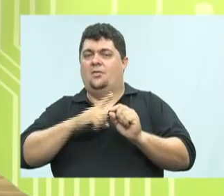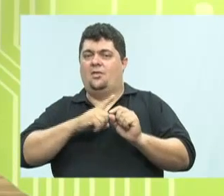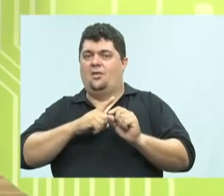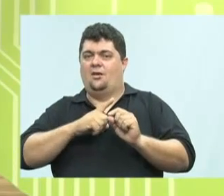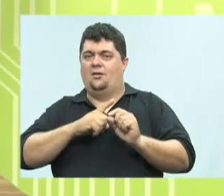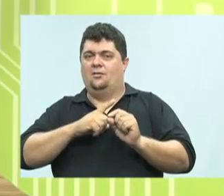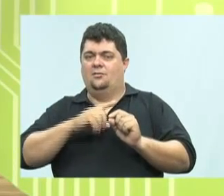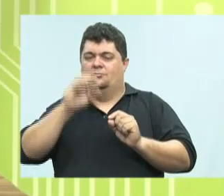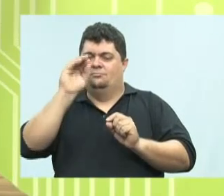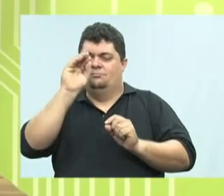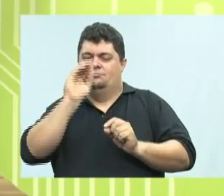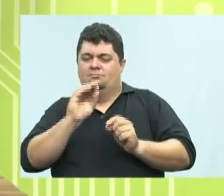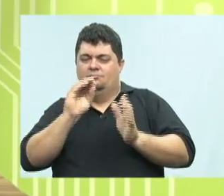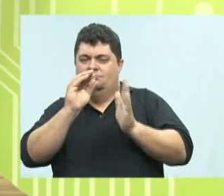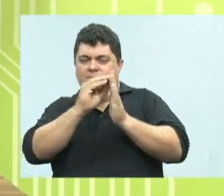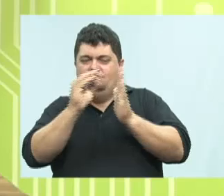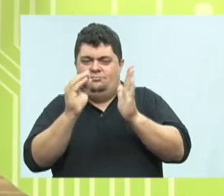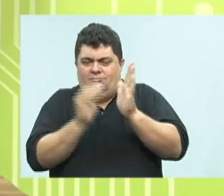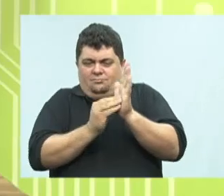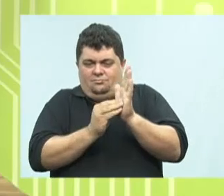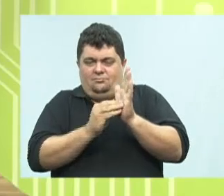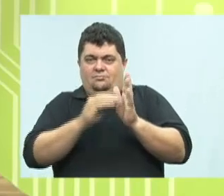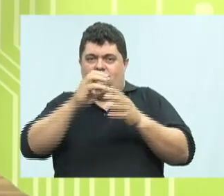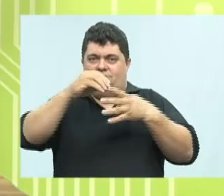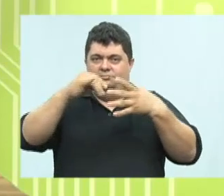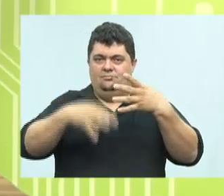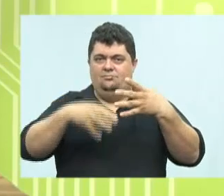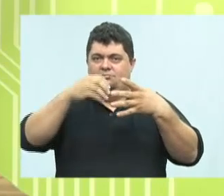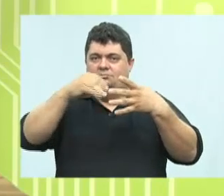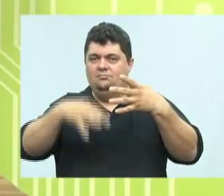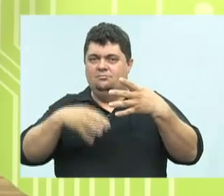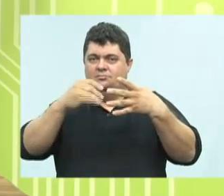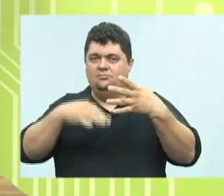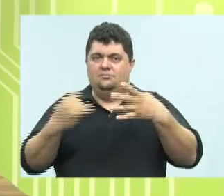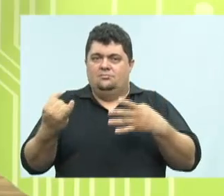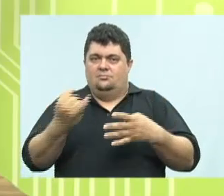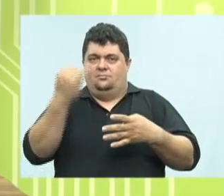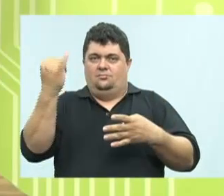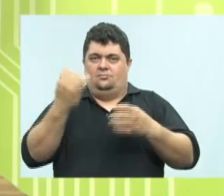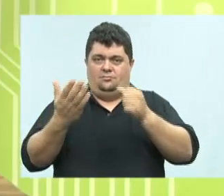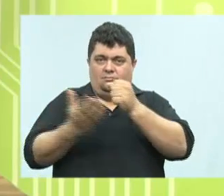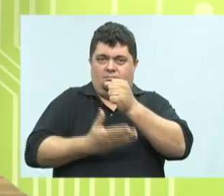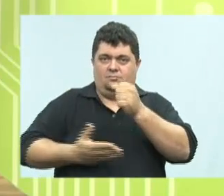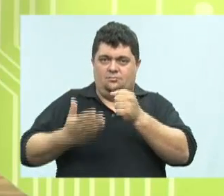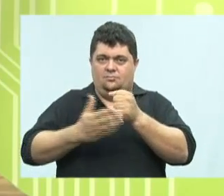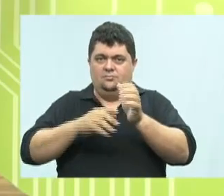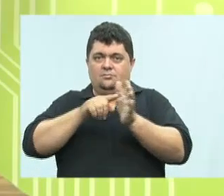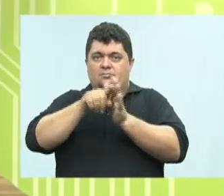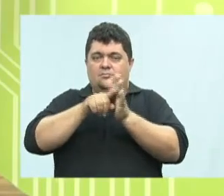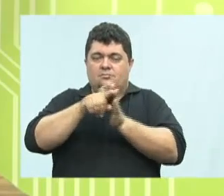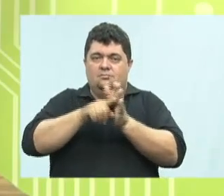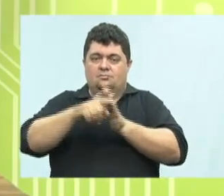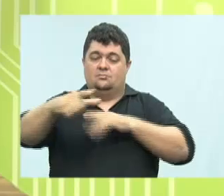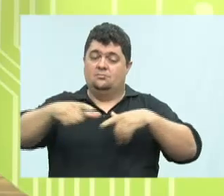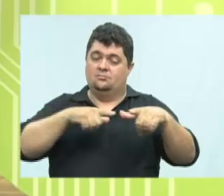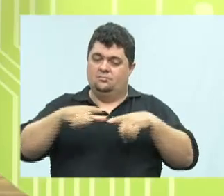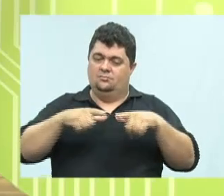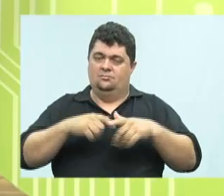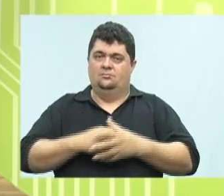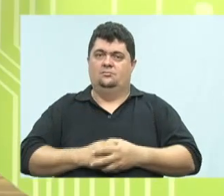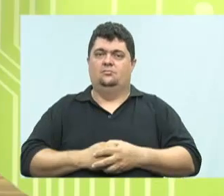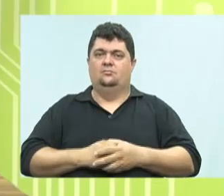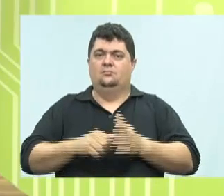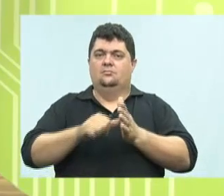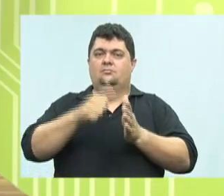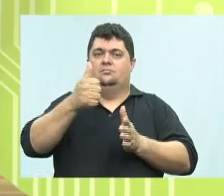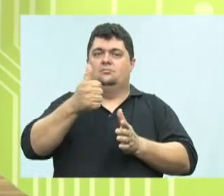pontua algumas características que são fundamentais para a pesquisa e intervenção. A primeira